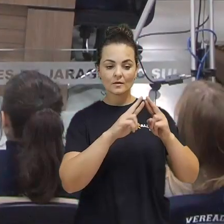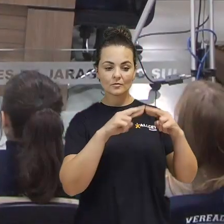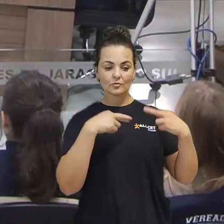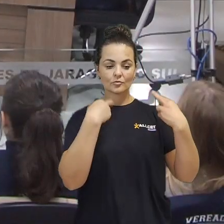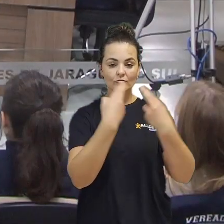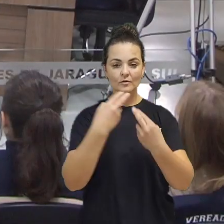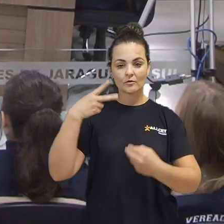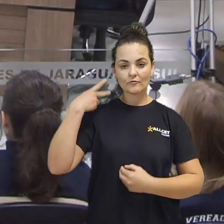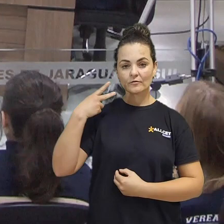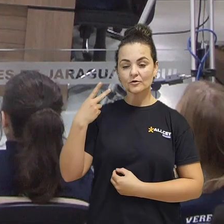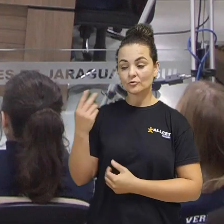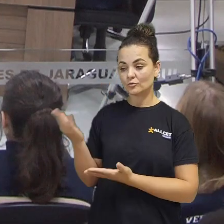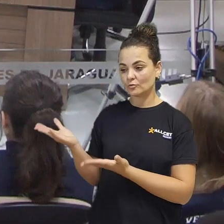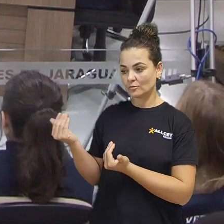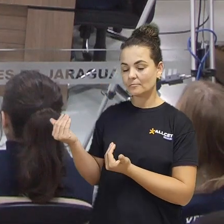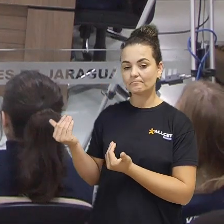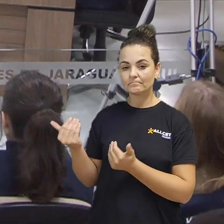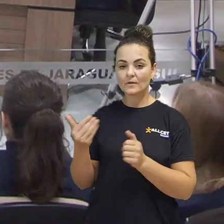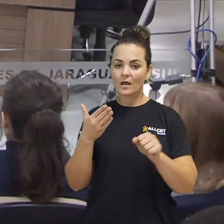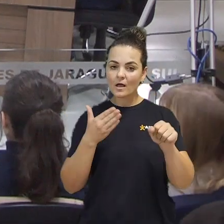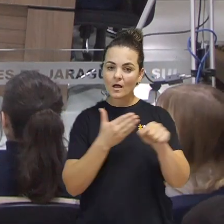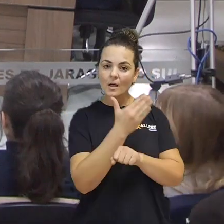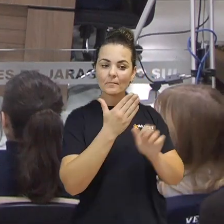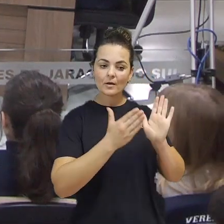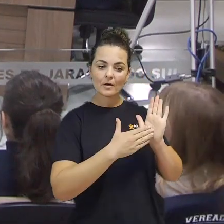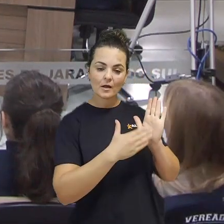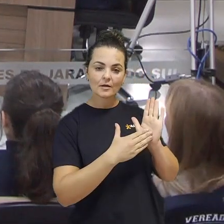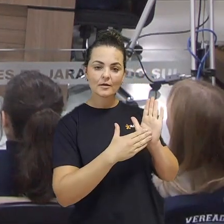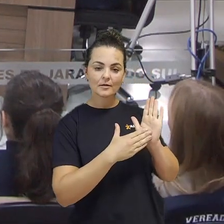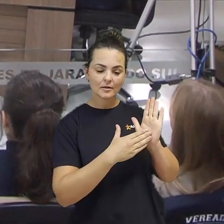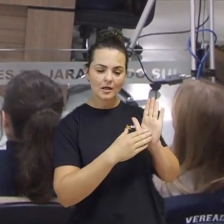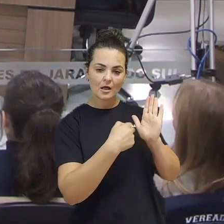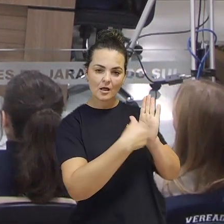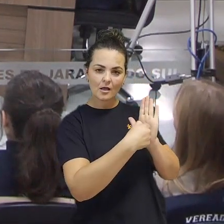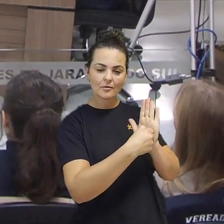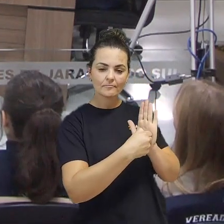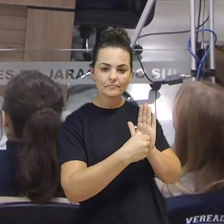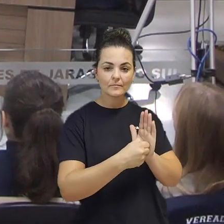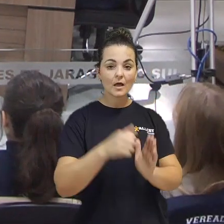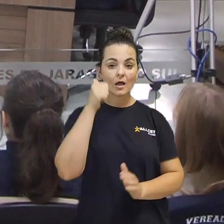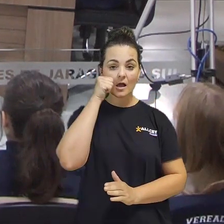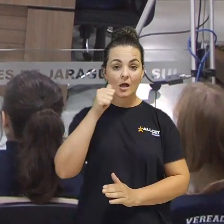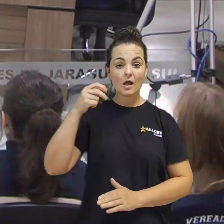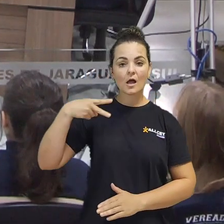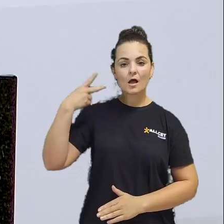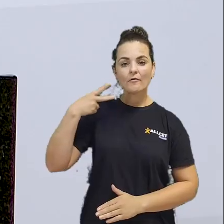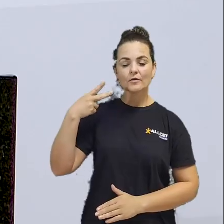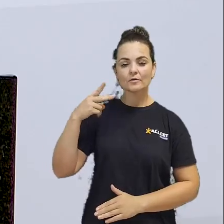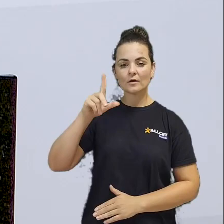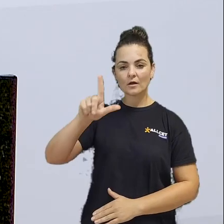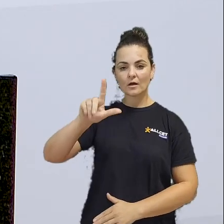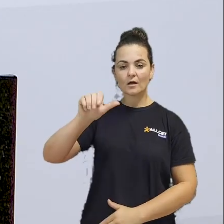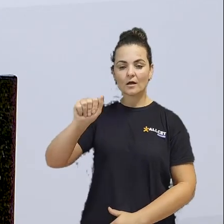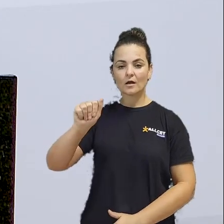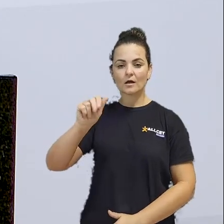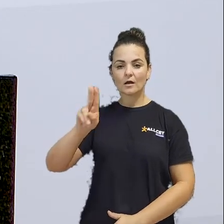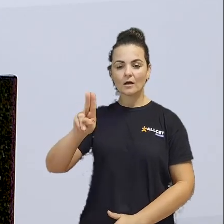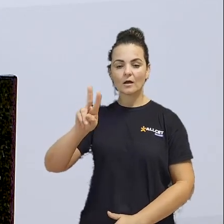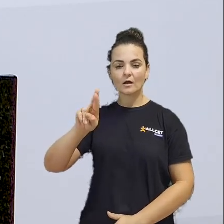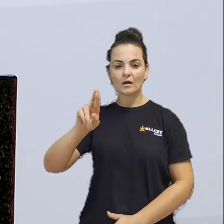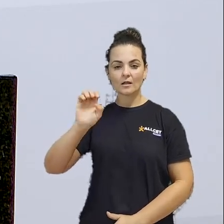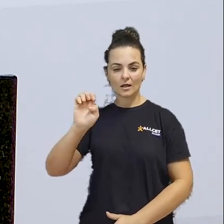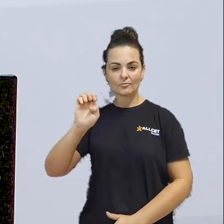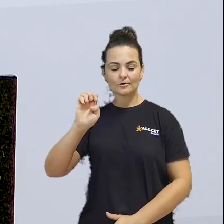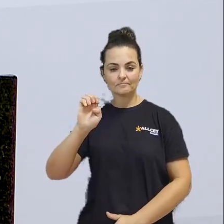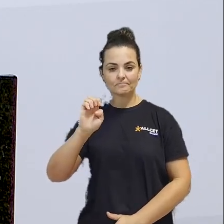na seção Mirins parlamentares aprovar o requerimento de informação apresentado pela Vereador Mirim Laura Danielle chifre